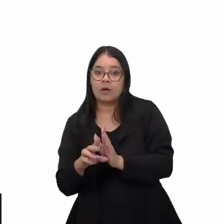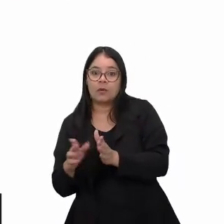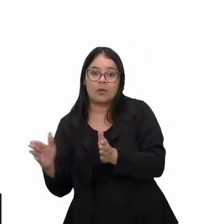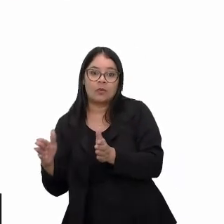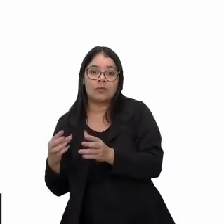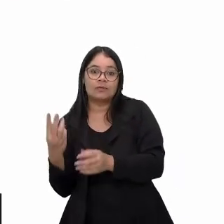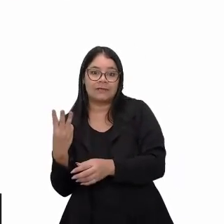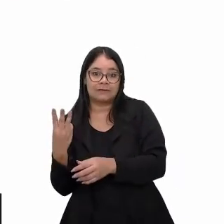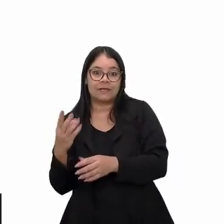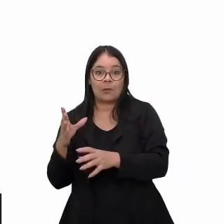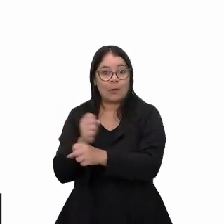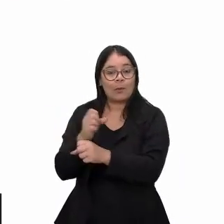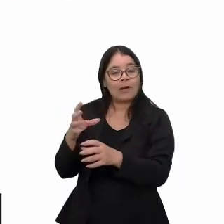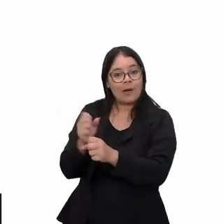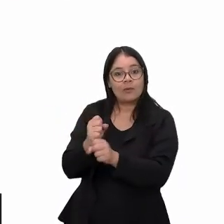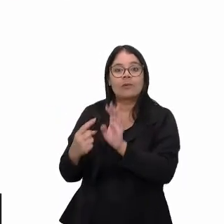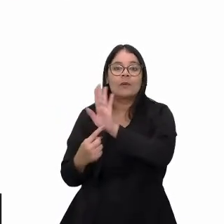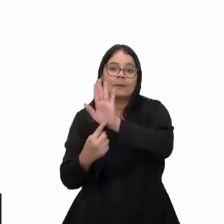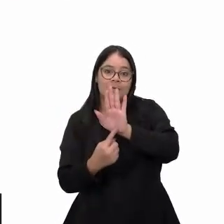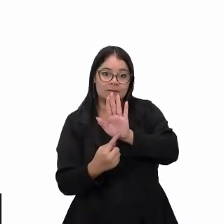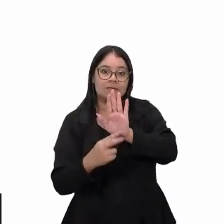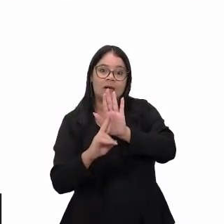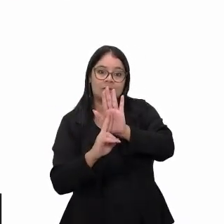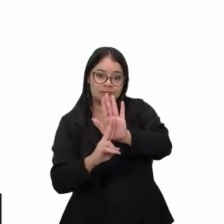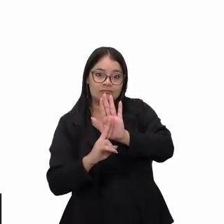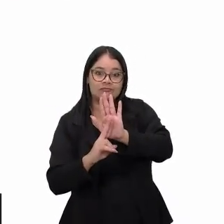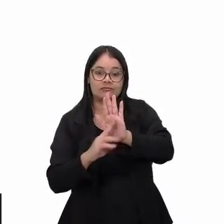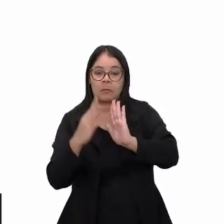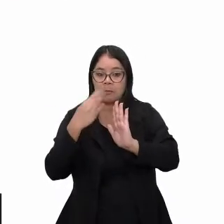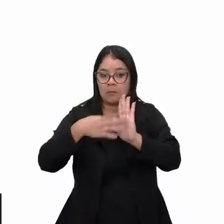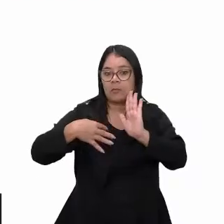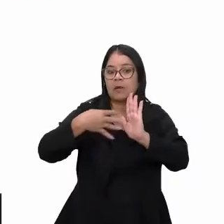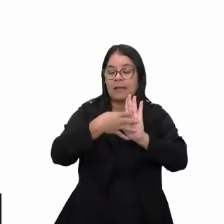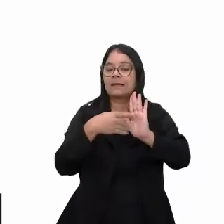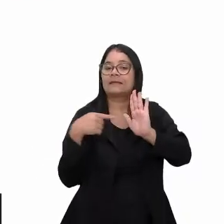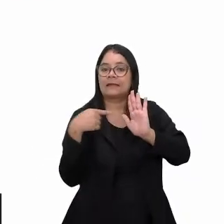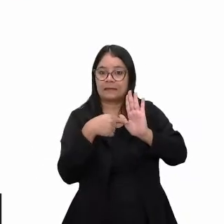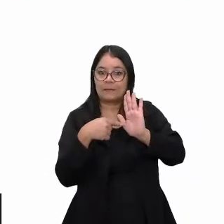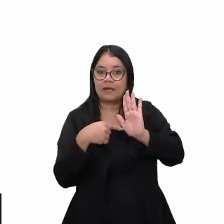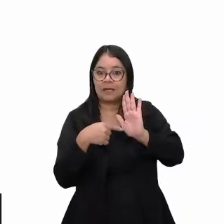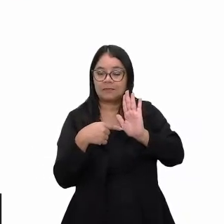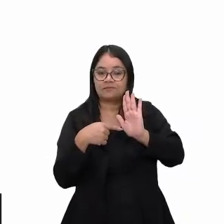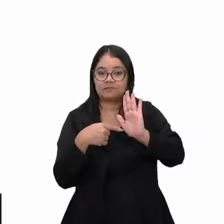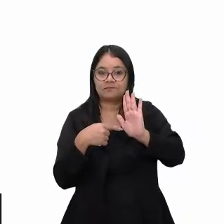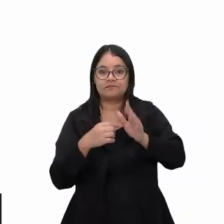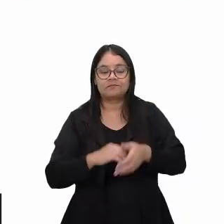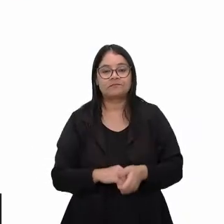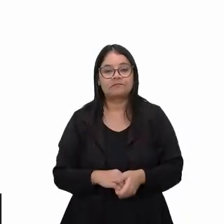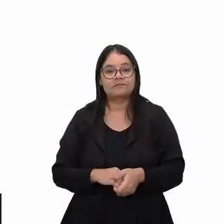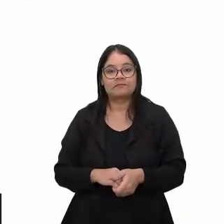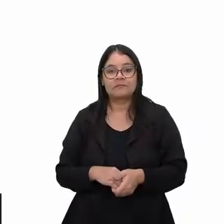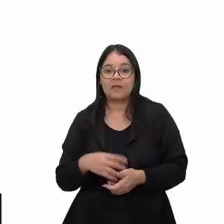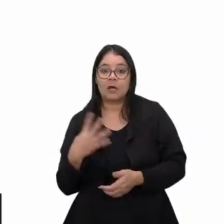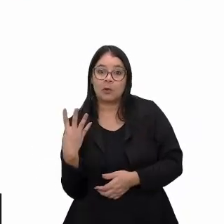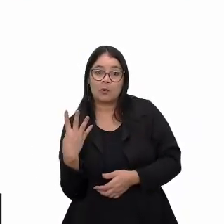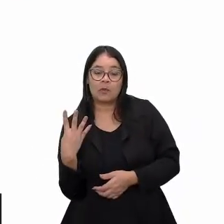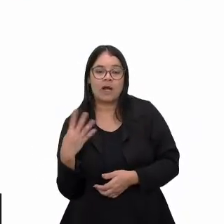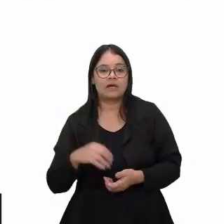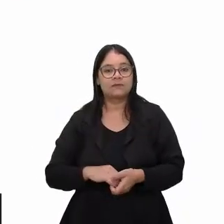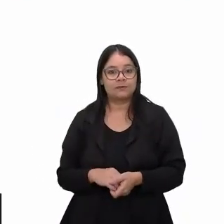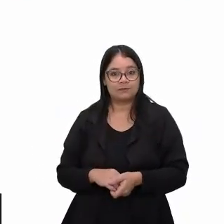o cálculo, que foi aqui apresentado por meio da tabela. E o